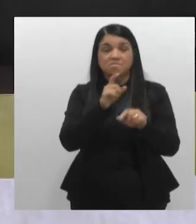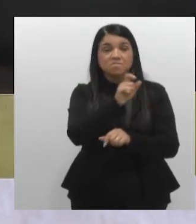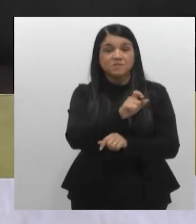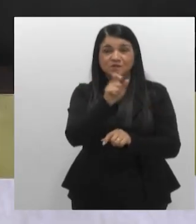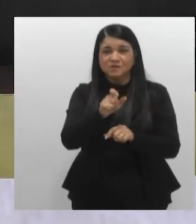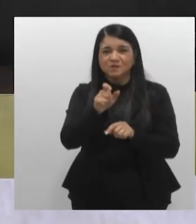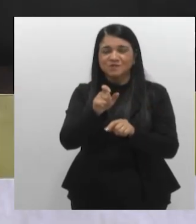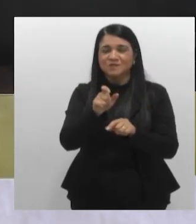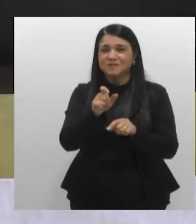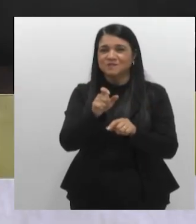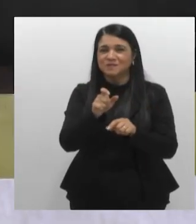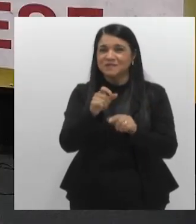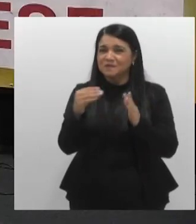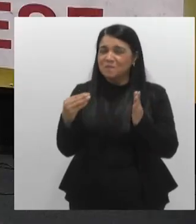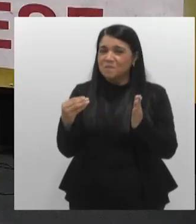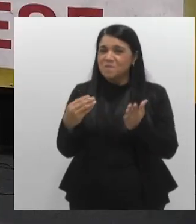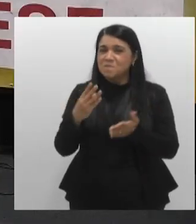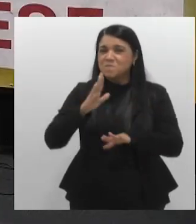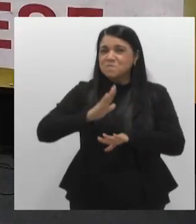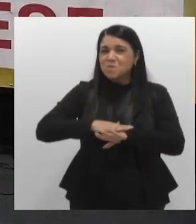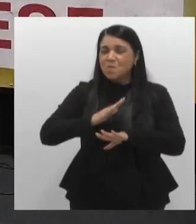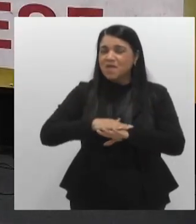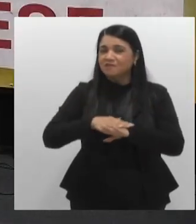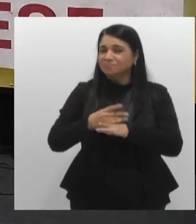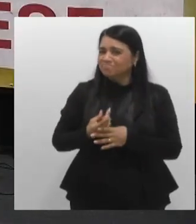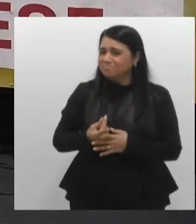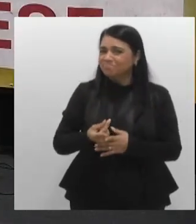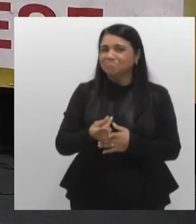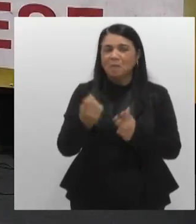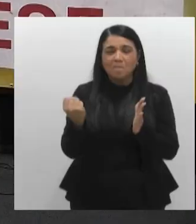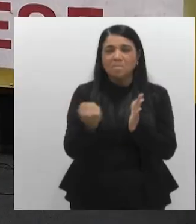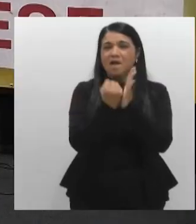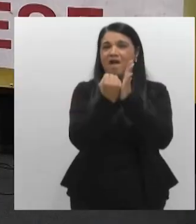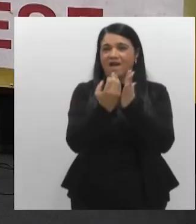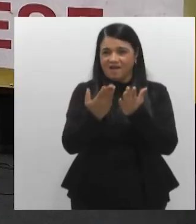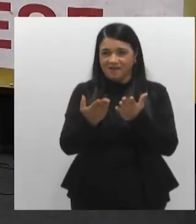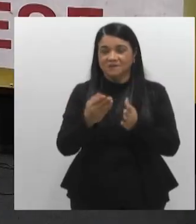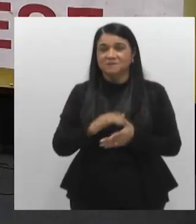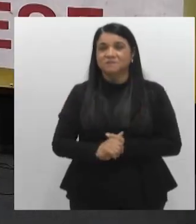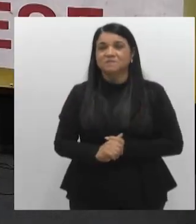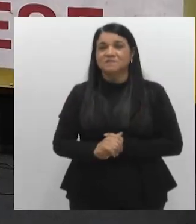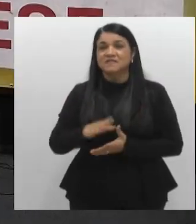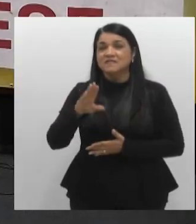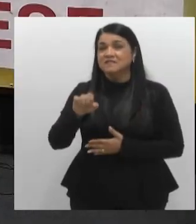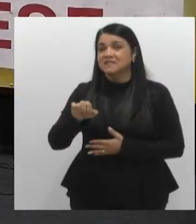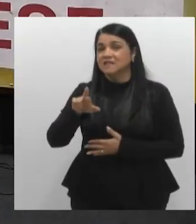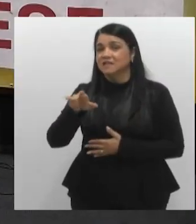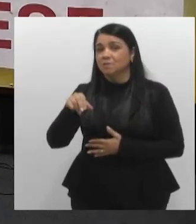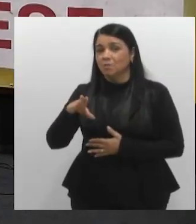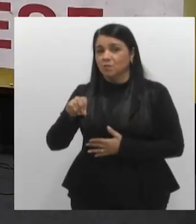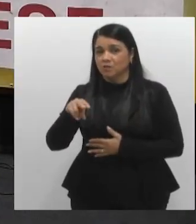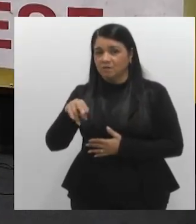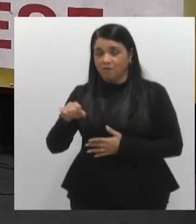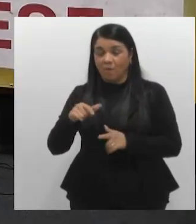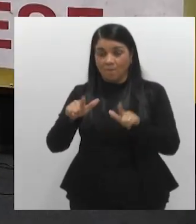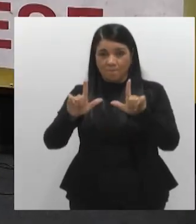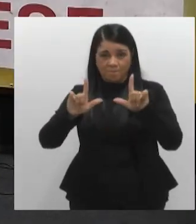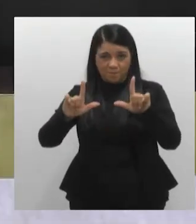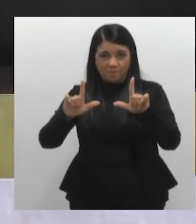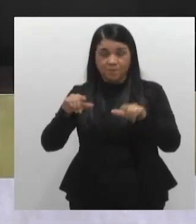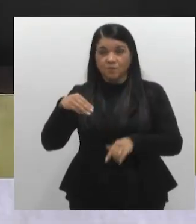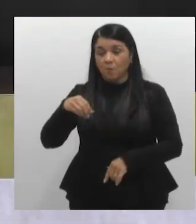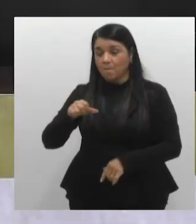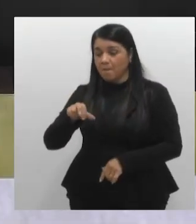esse momento. Eu queria pedir que a nossa assessoria, nosso cerimonial, trouxesse também as placas para o